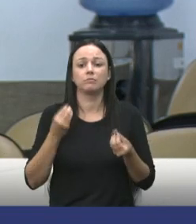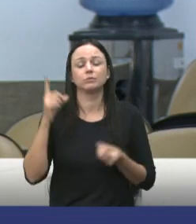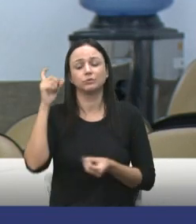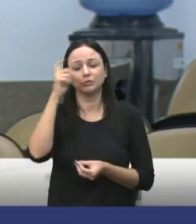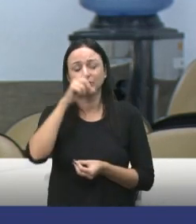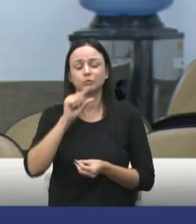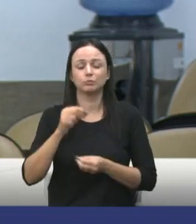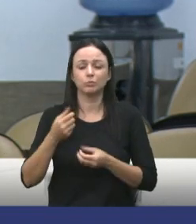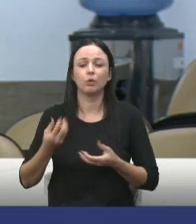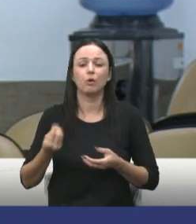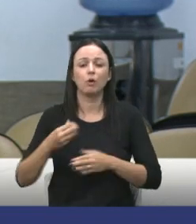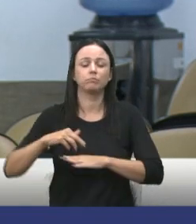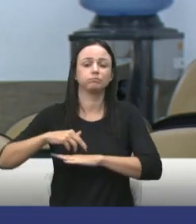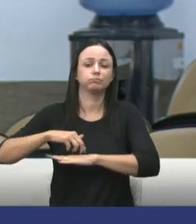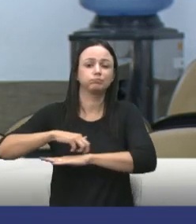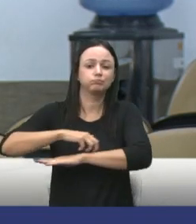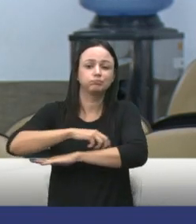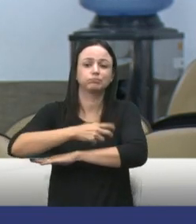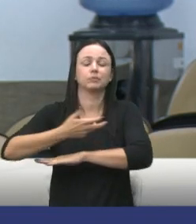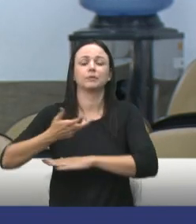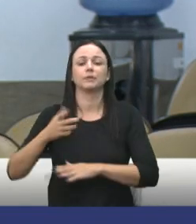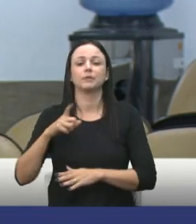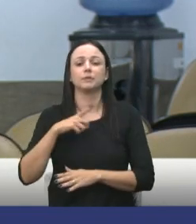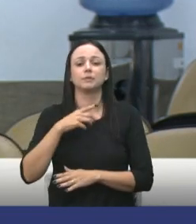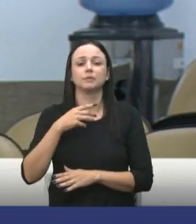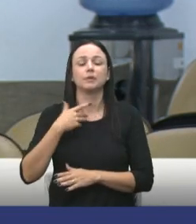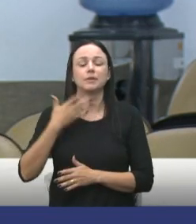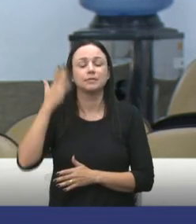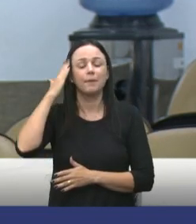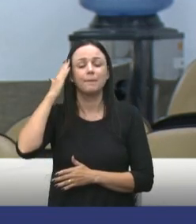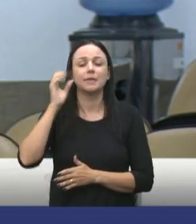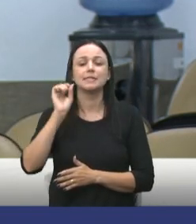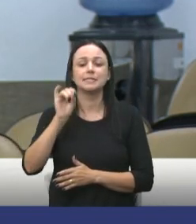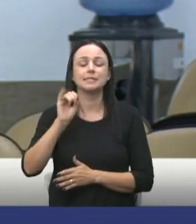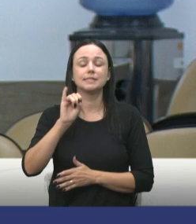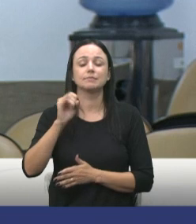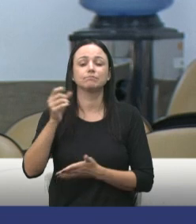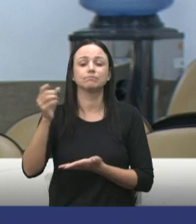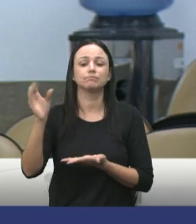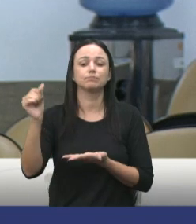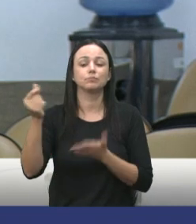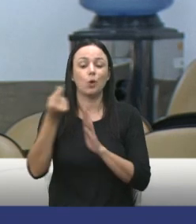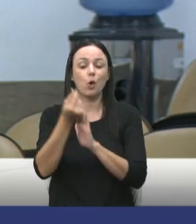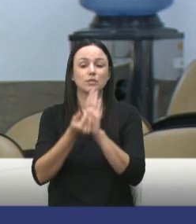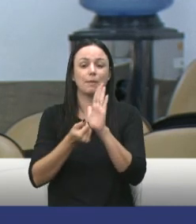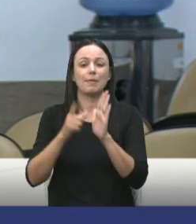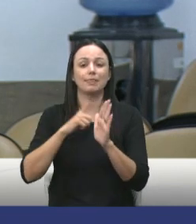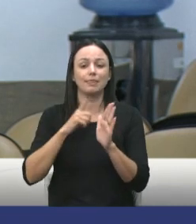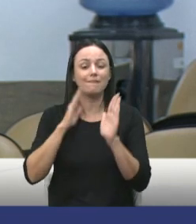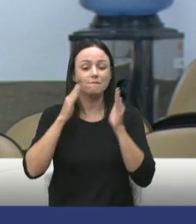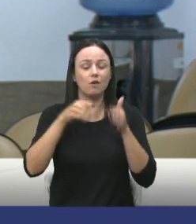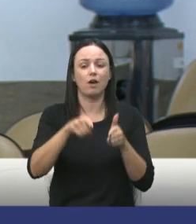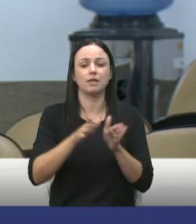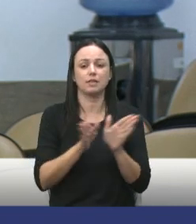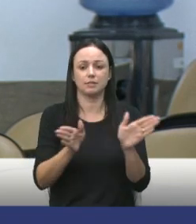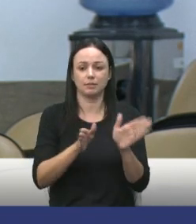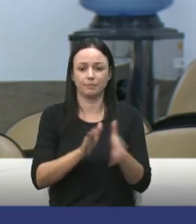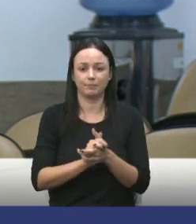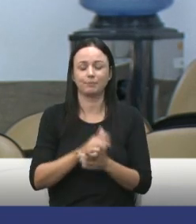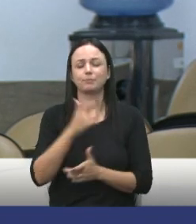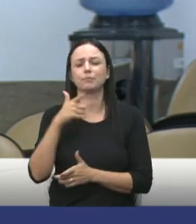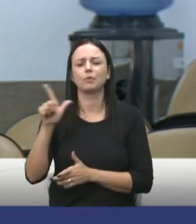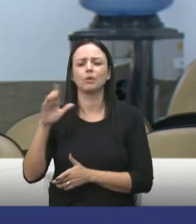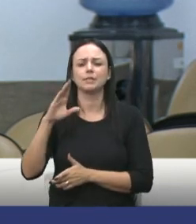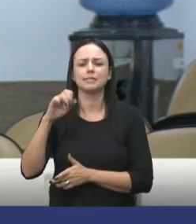Gostaria também de saber se no nosso orçamento tem algo destinado a esse público. E outro ponto, no CEPROM, a gente tem aquela via que ela é